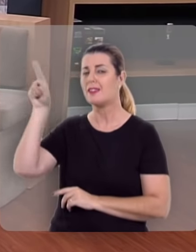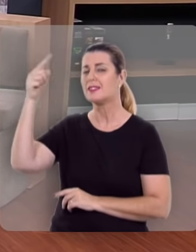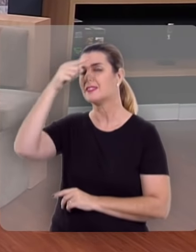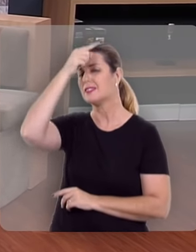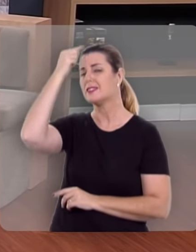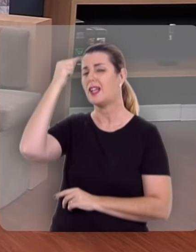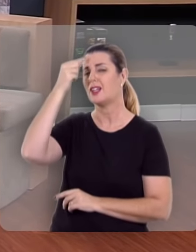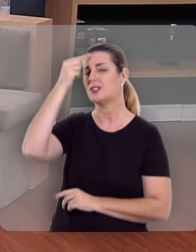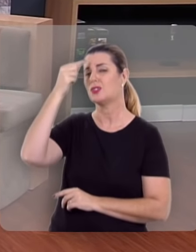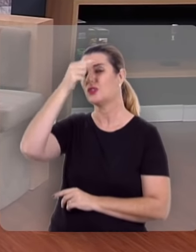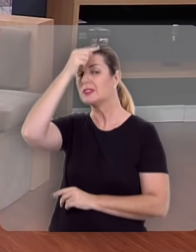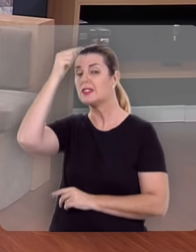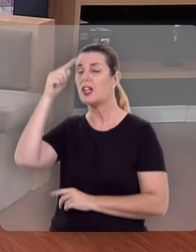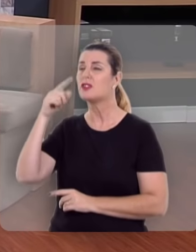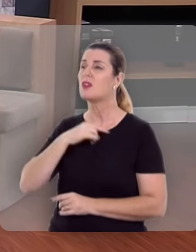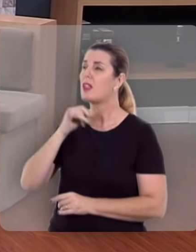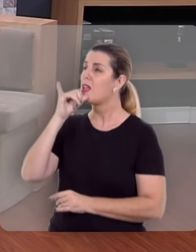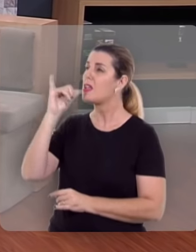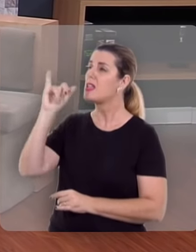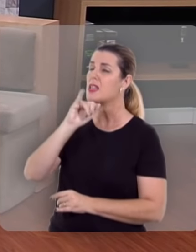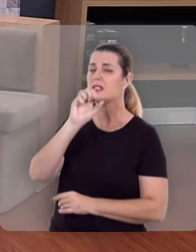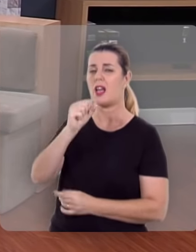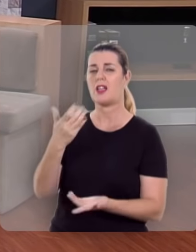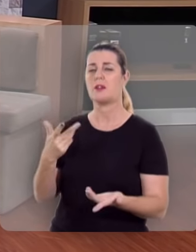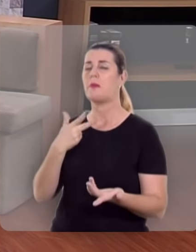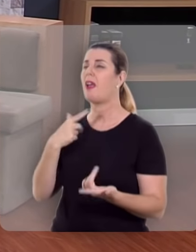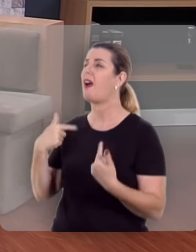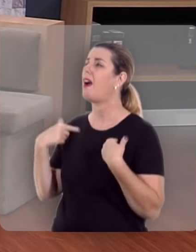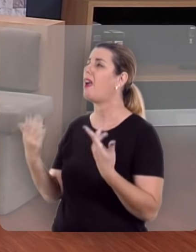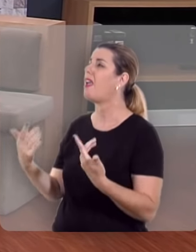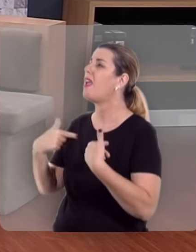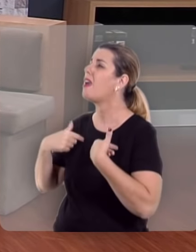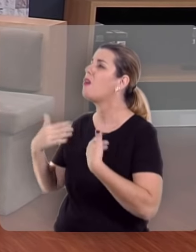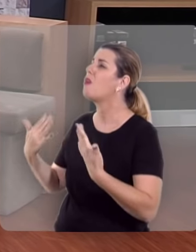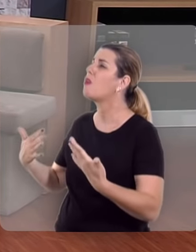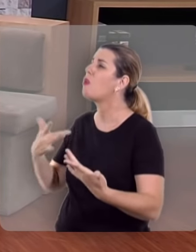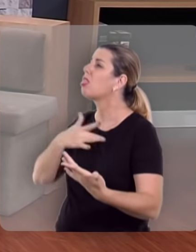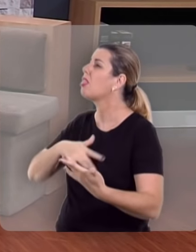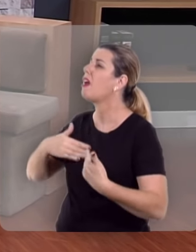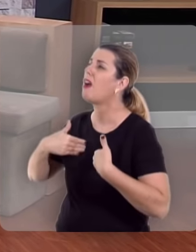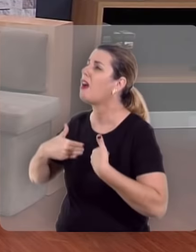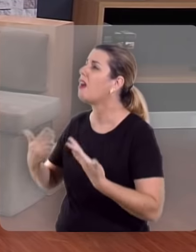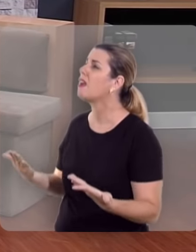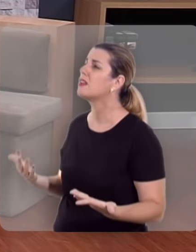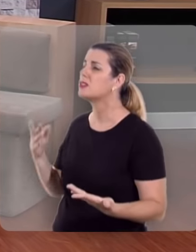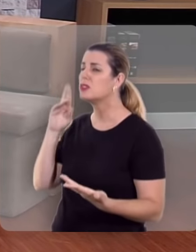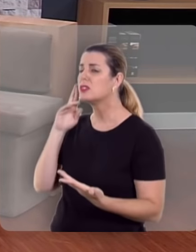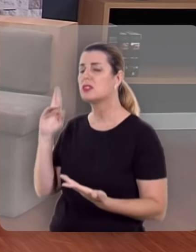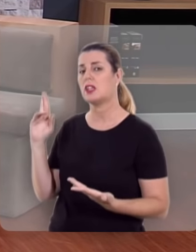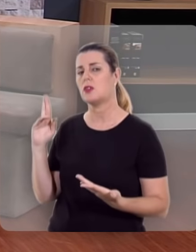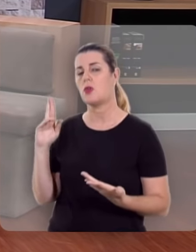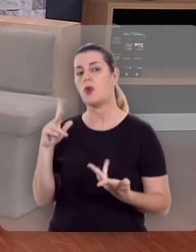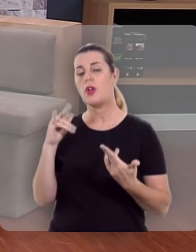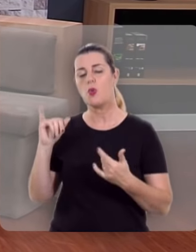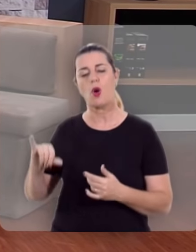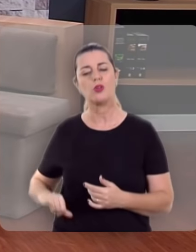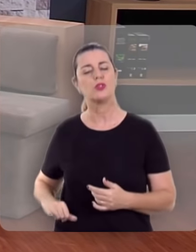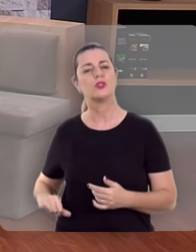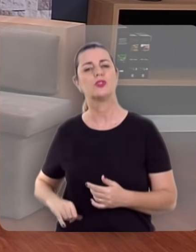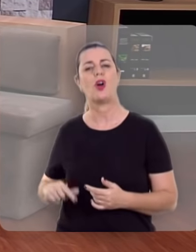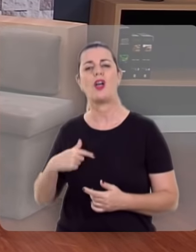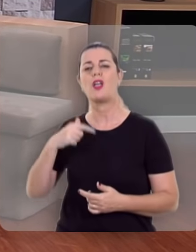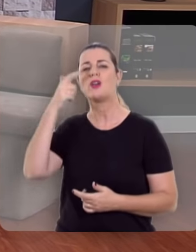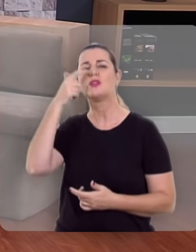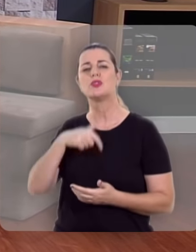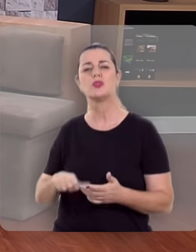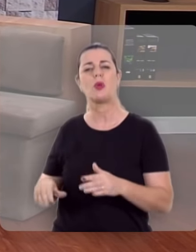quando você está na presença de Deus, daquele que é santo, santo, santo, você diz como Isaías, ai de mim,